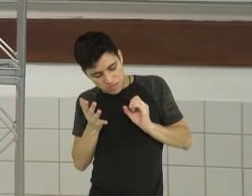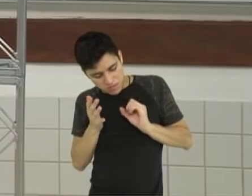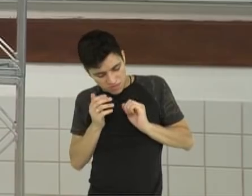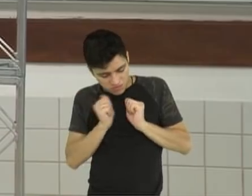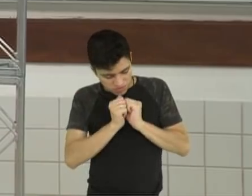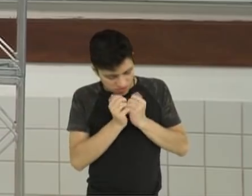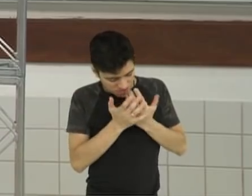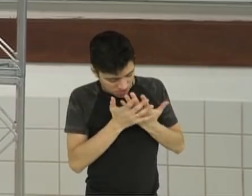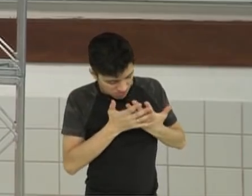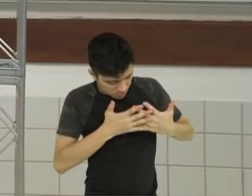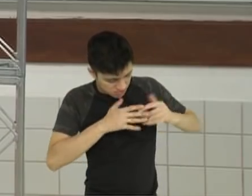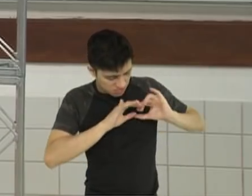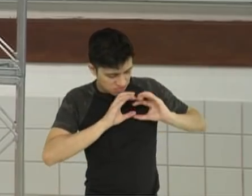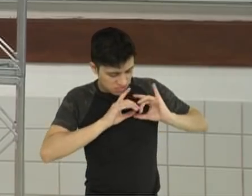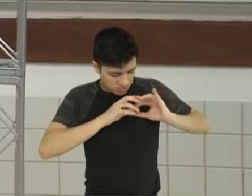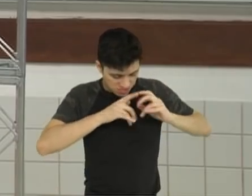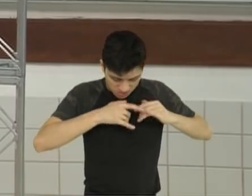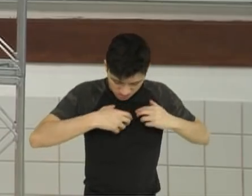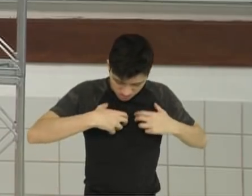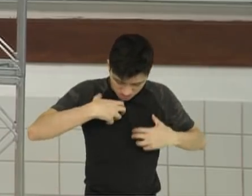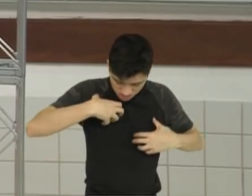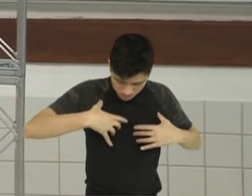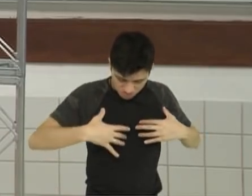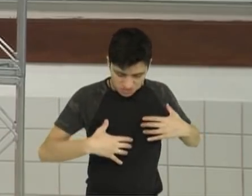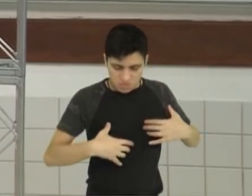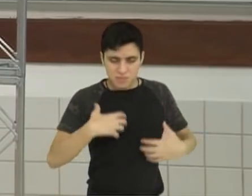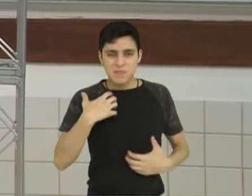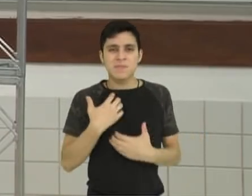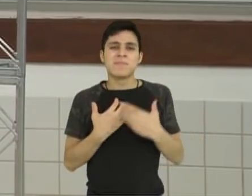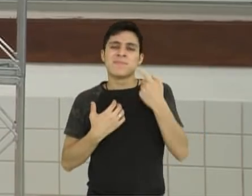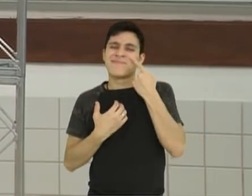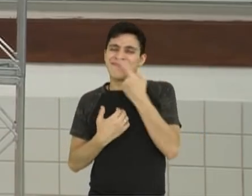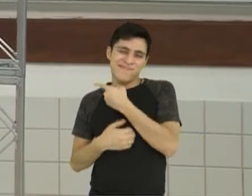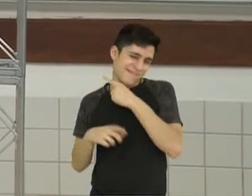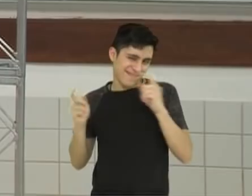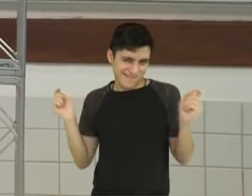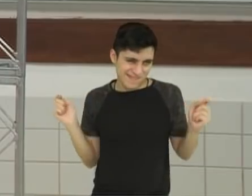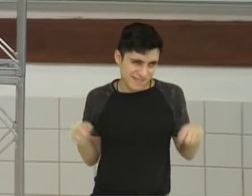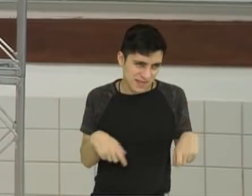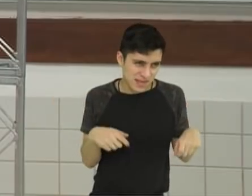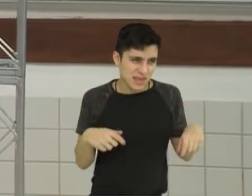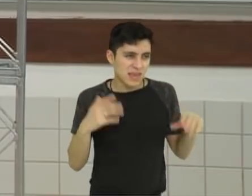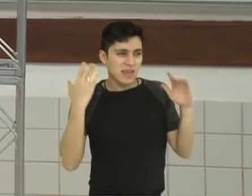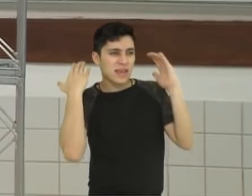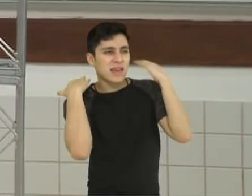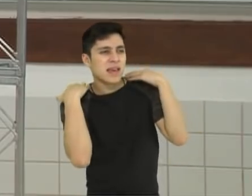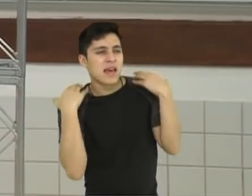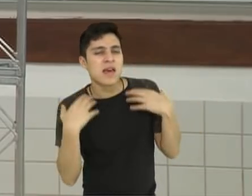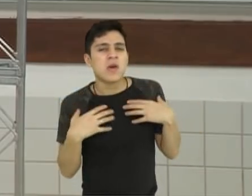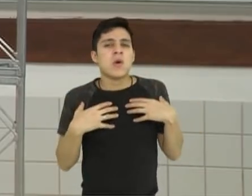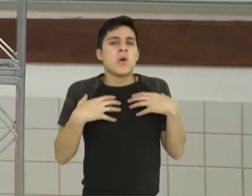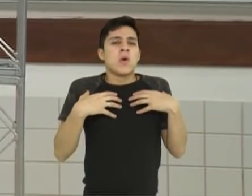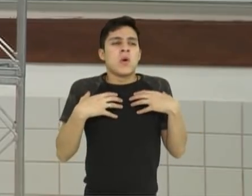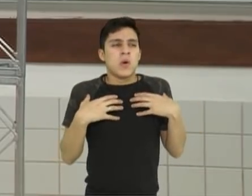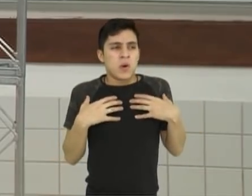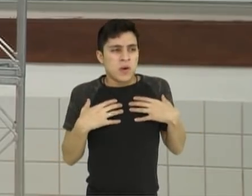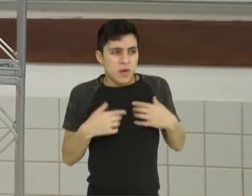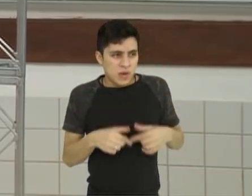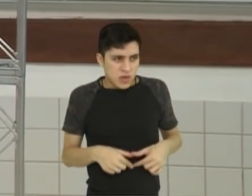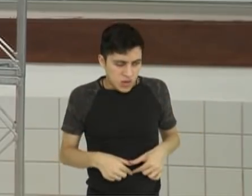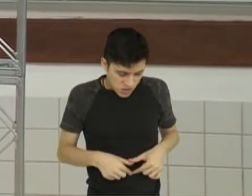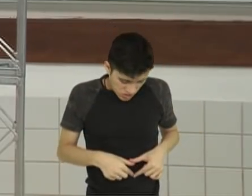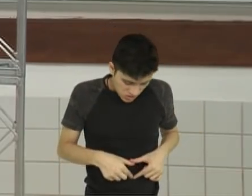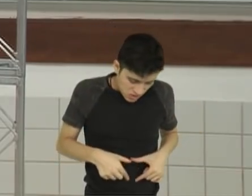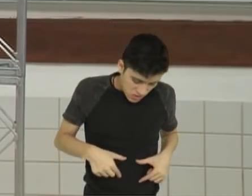formam os órgãos. O órgão, aí eu consigo ver. Olha aqui o pulmão, 2 pulmões. Eu tenho o fígado, lá atrás